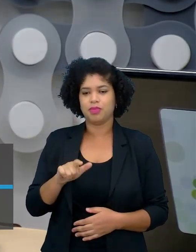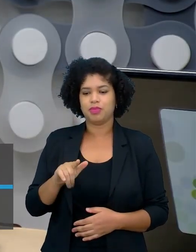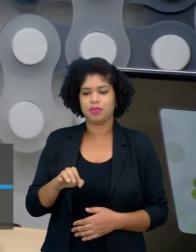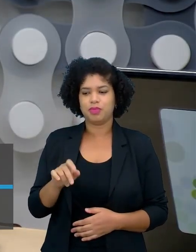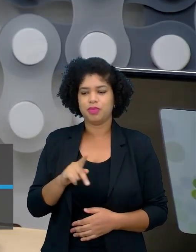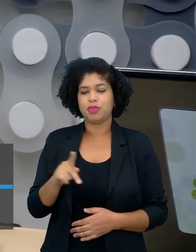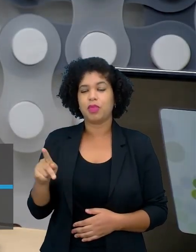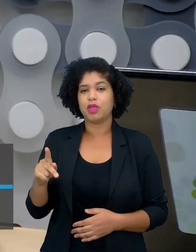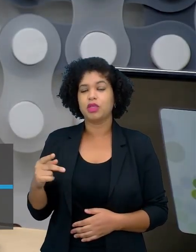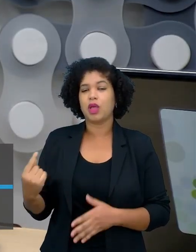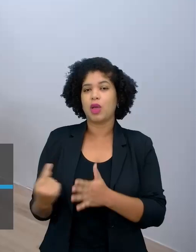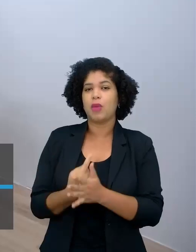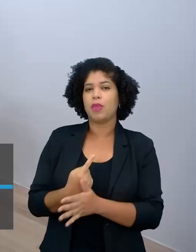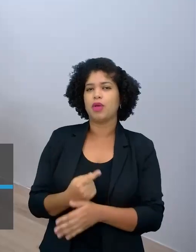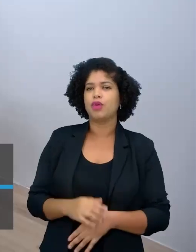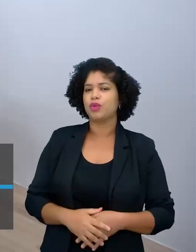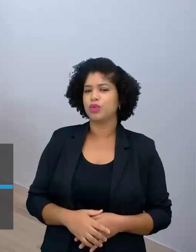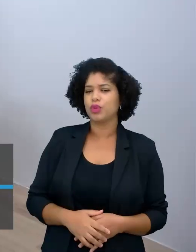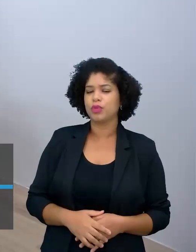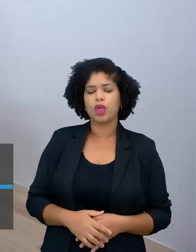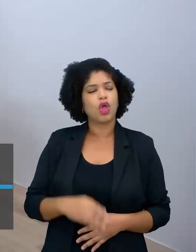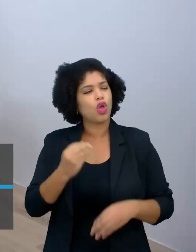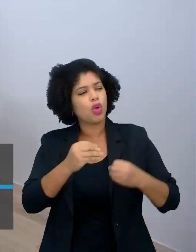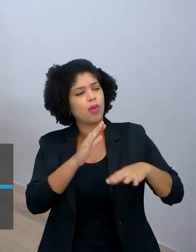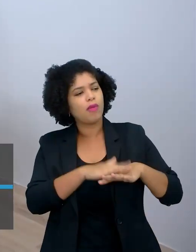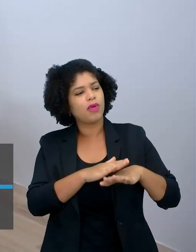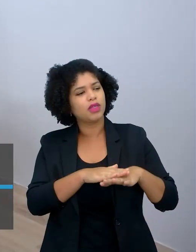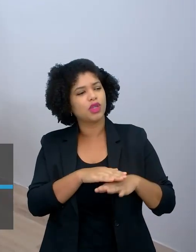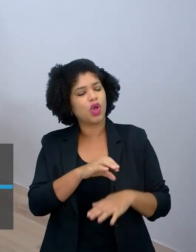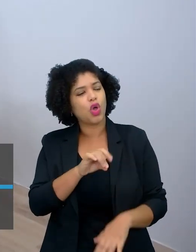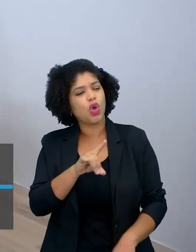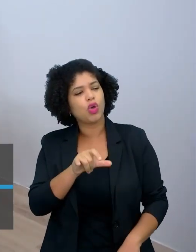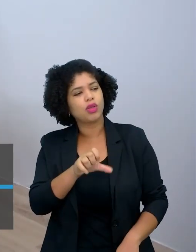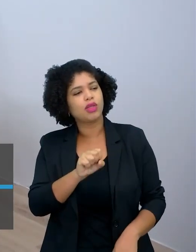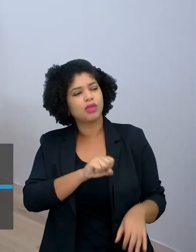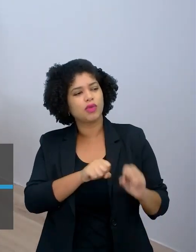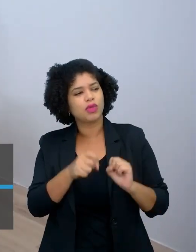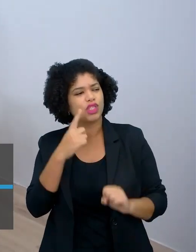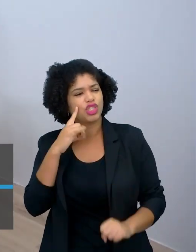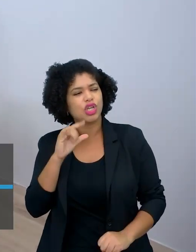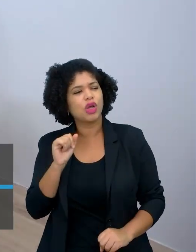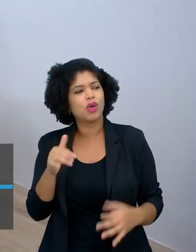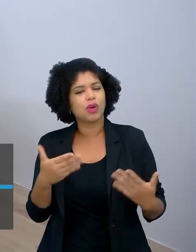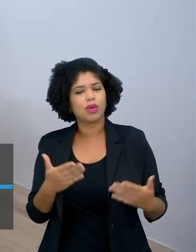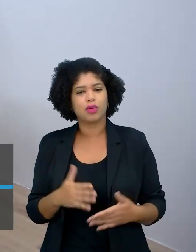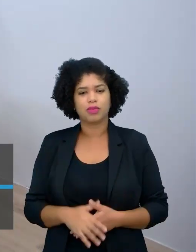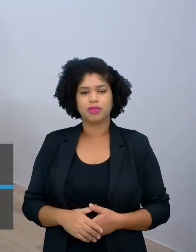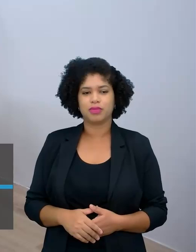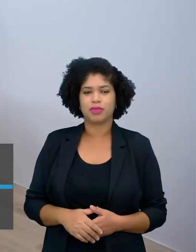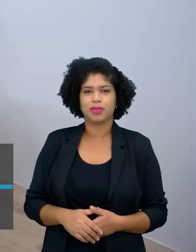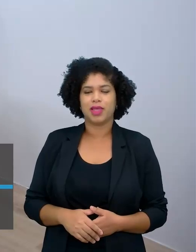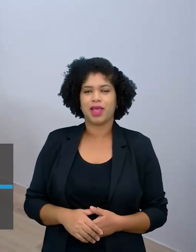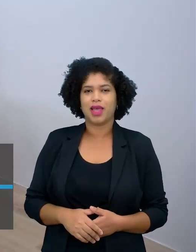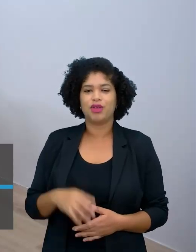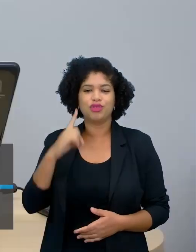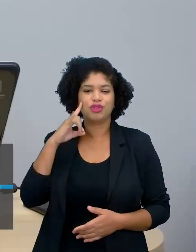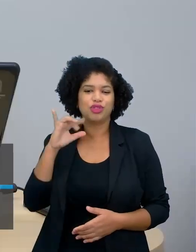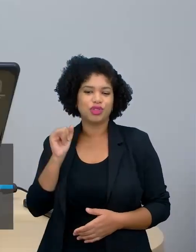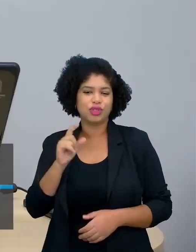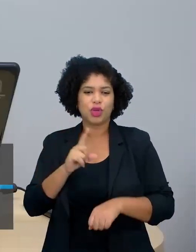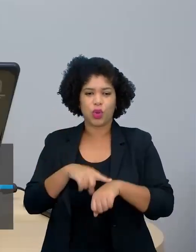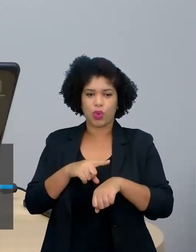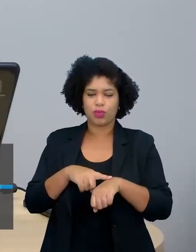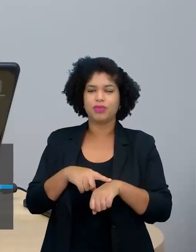quando que será realizado a formação da ODS. Você pode falar novamente a data e o dia? Posso sim. Aliás, a data e o horário. Posso